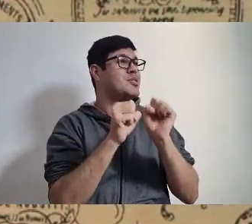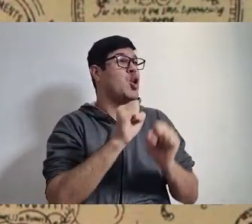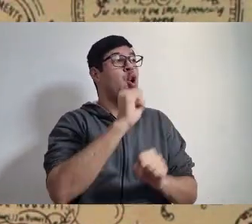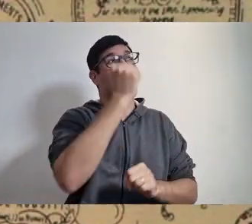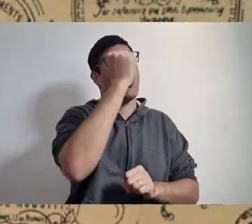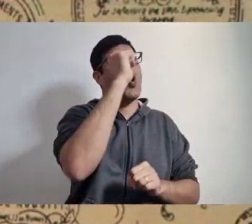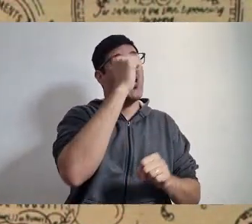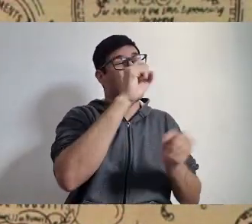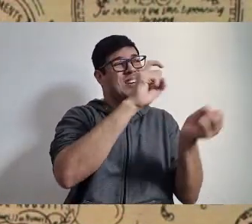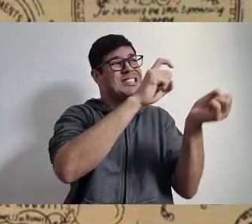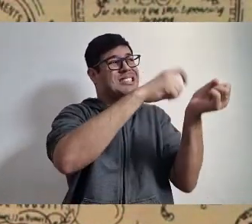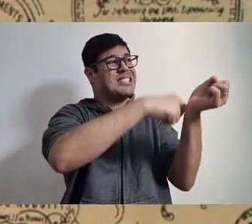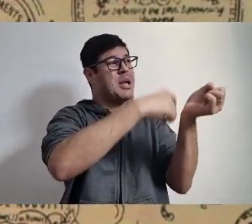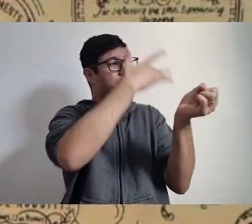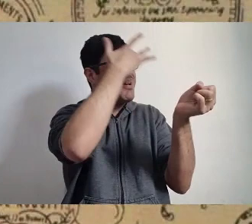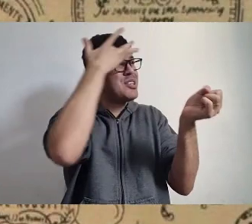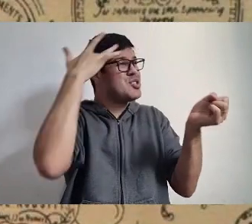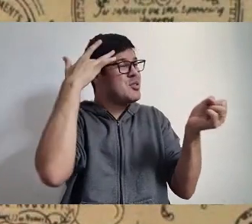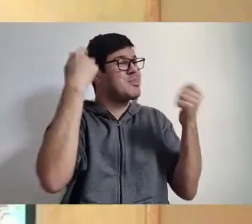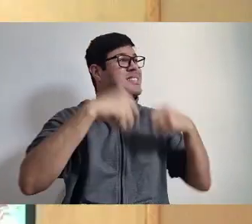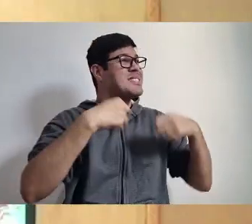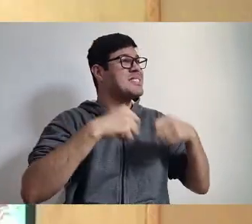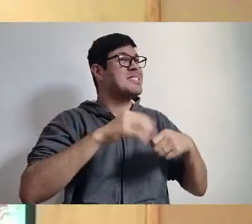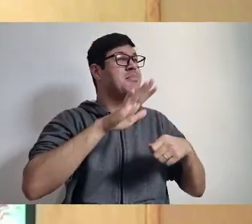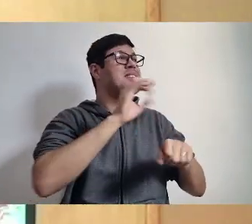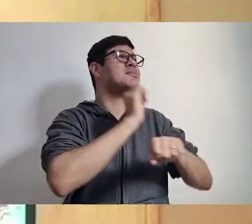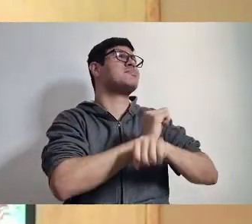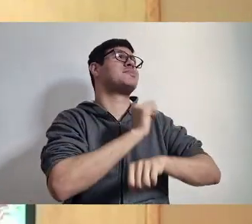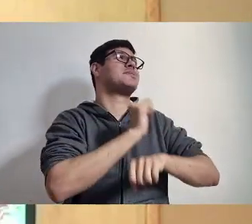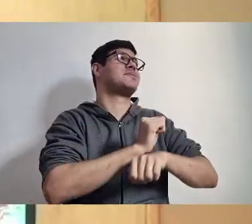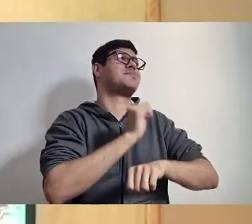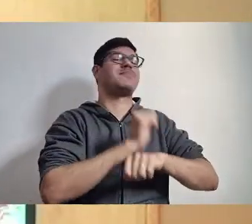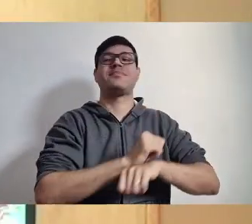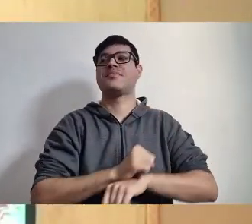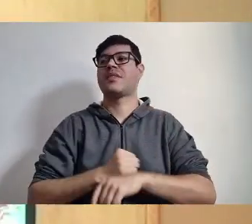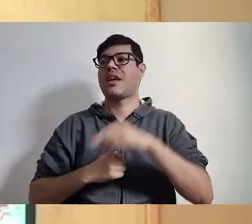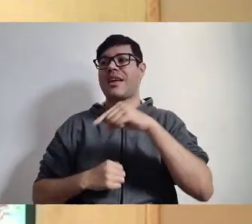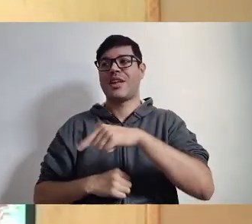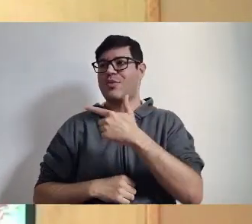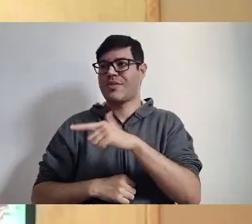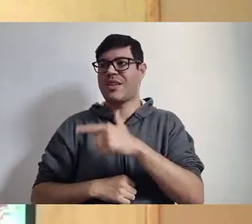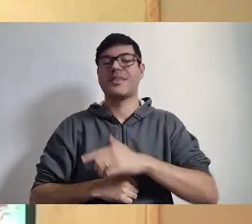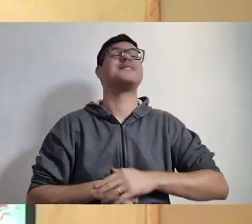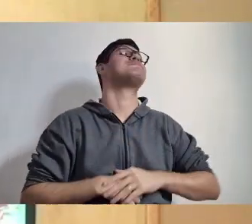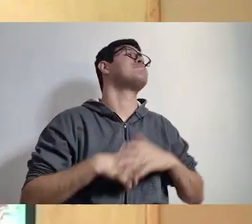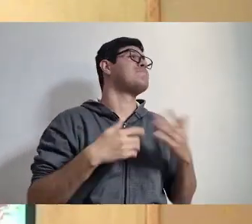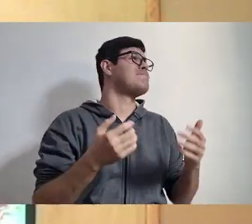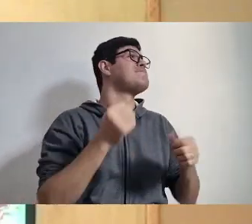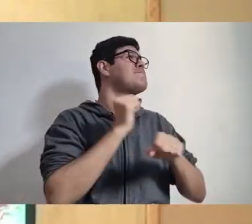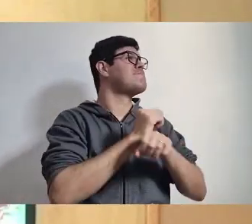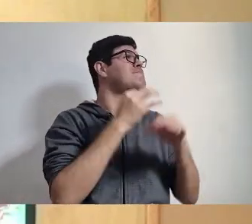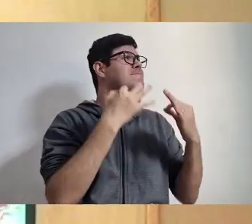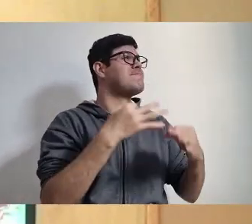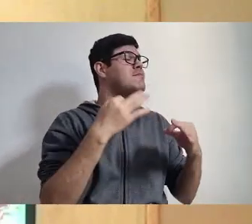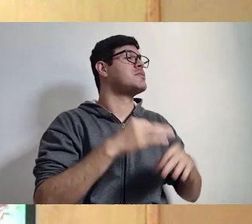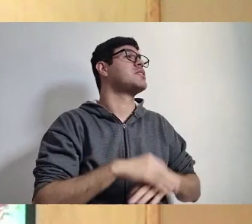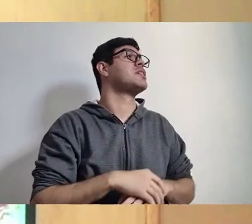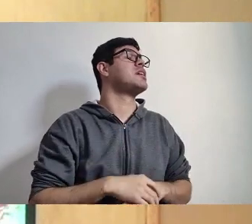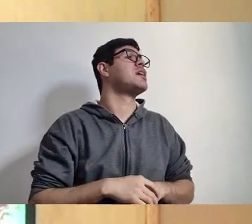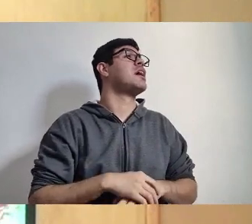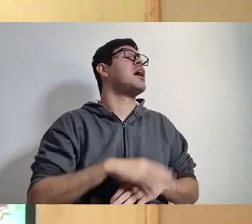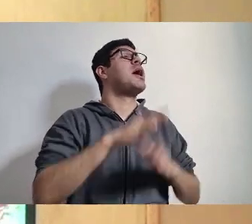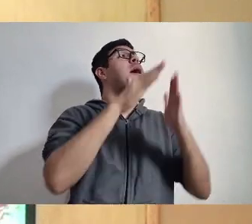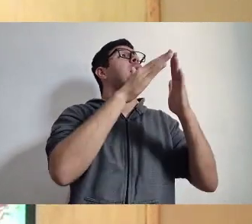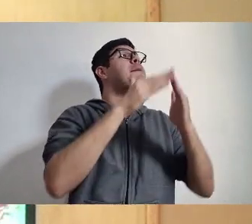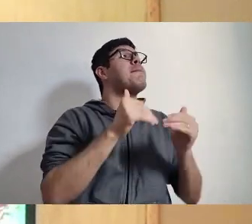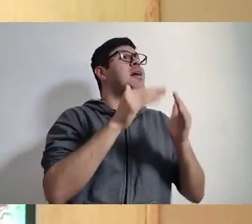de cateterismo. Aqui não está conseguindo fazer porque não tem o insumo, né? Exato. Aí o que está acontecendo? Você vai judicialmente, eles pedem